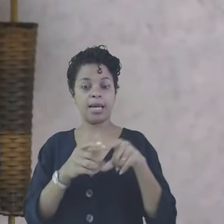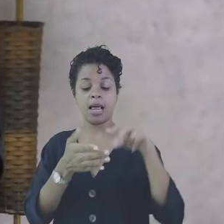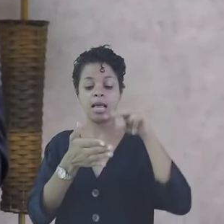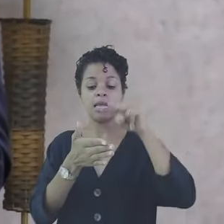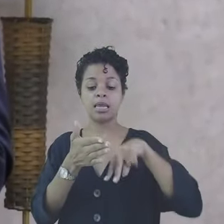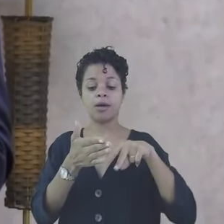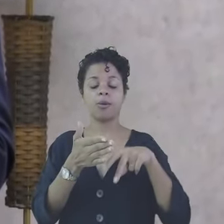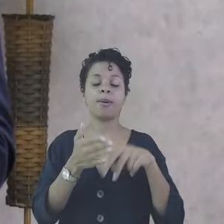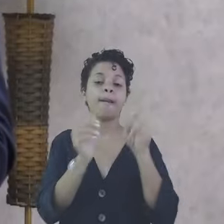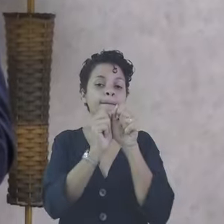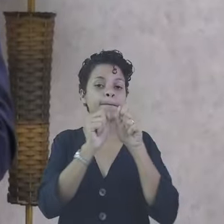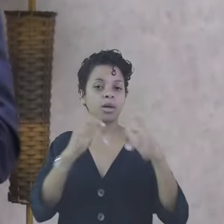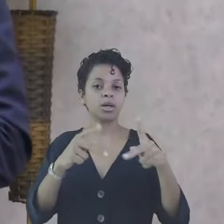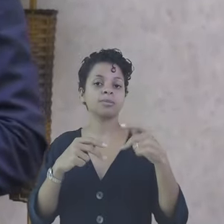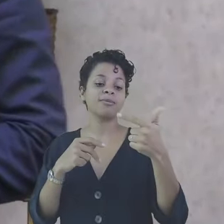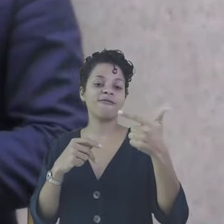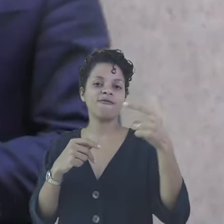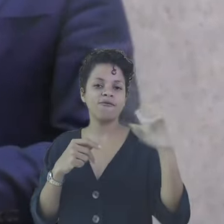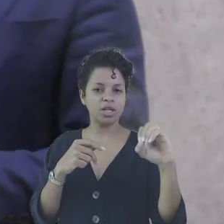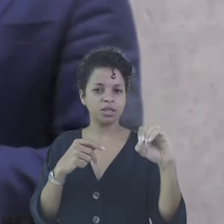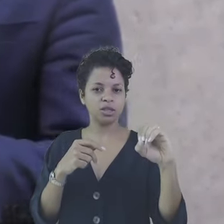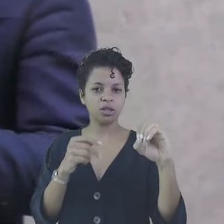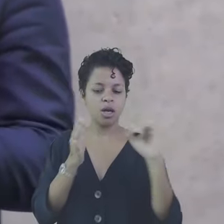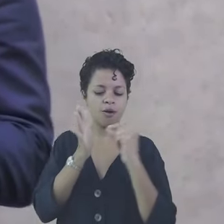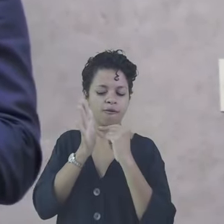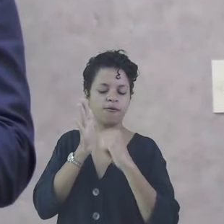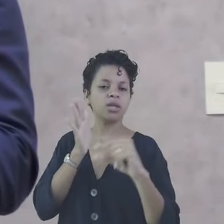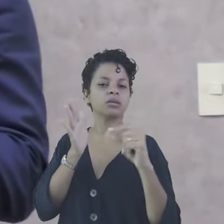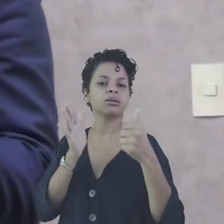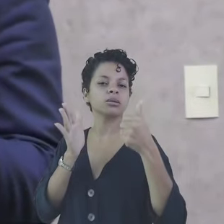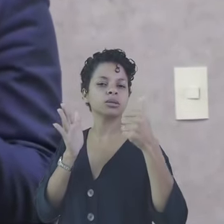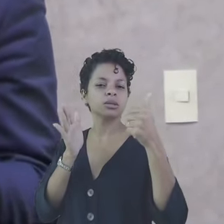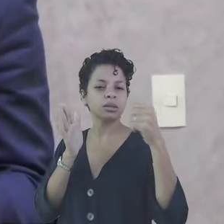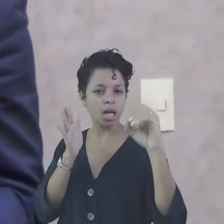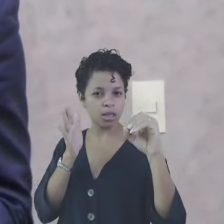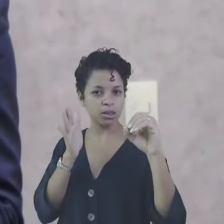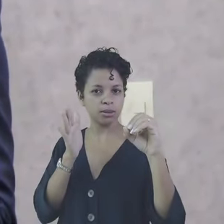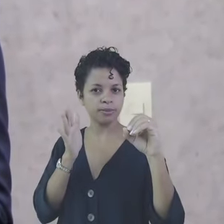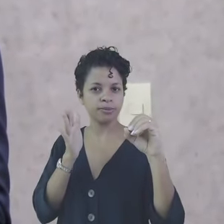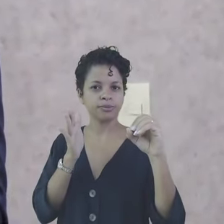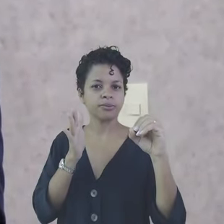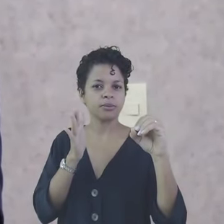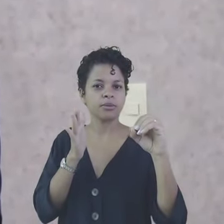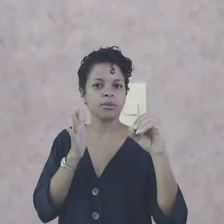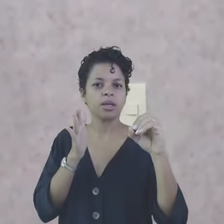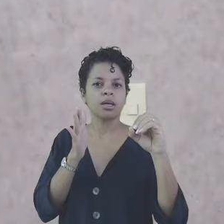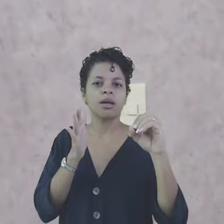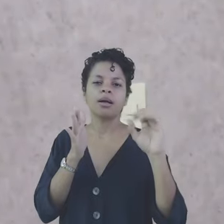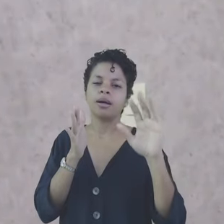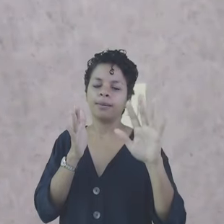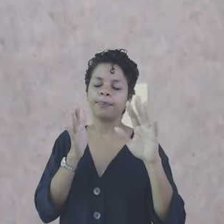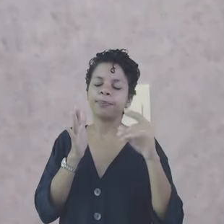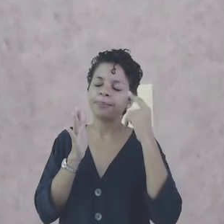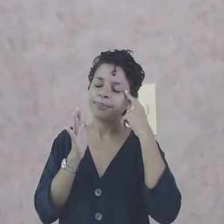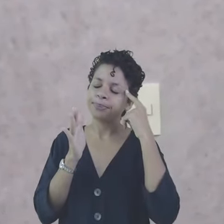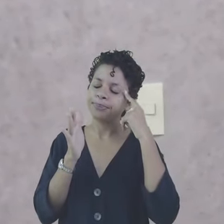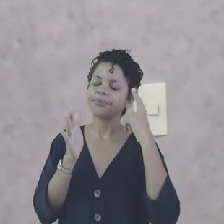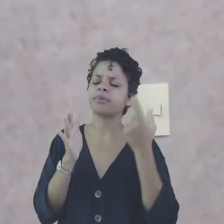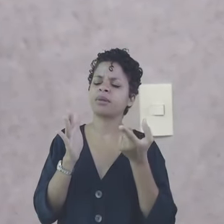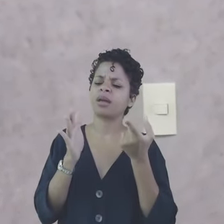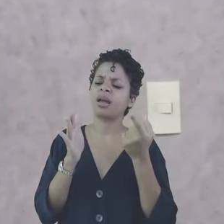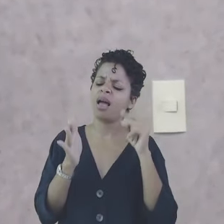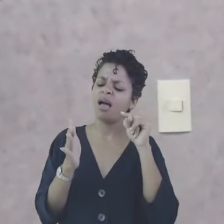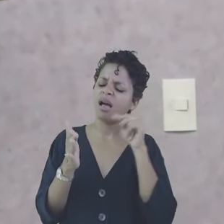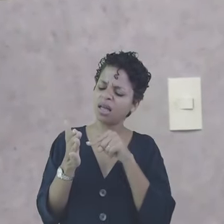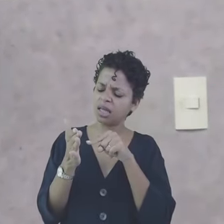no capítulo 20, a partir do versículo 10. Ele disse, bom, se aqui é a segunda vinda de Jesus, e a besta e o